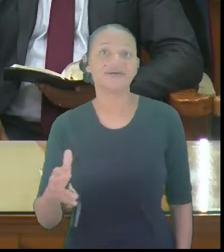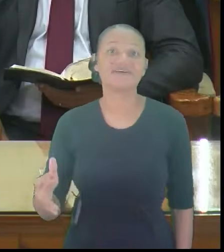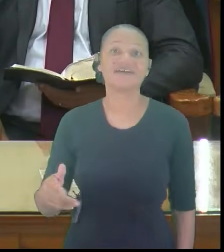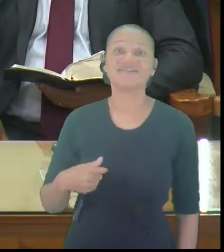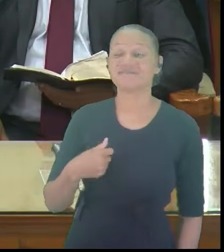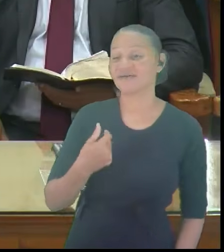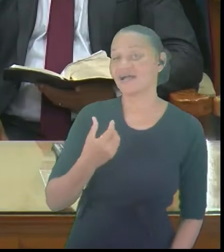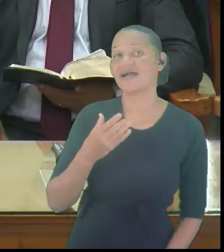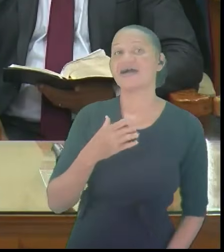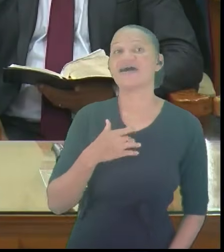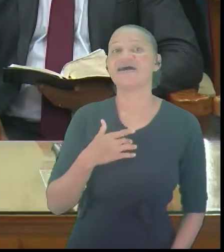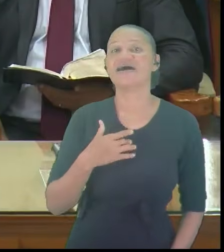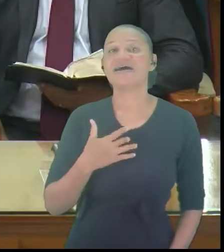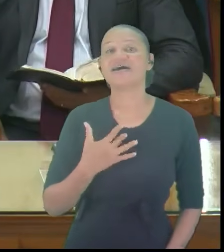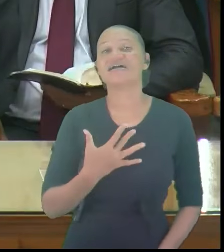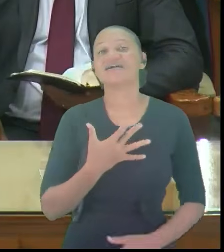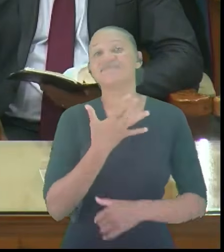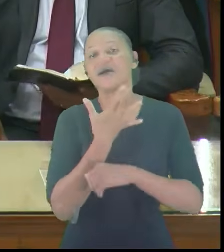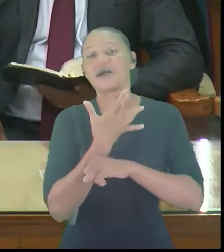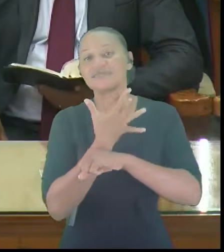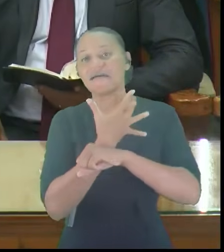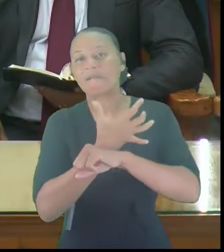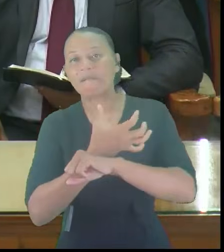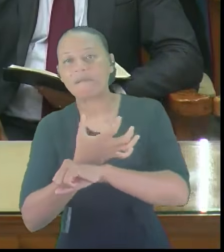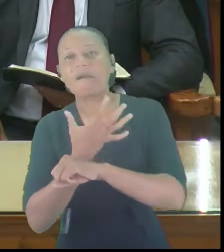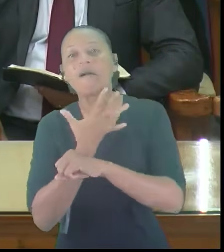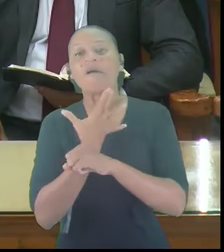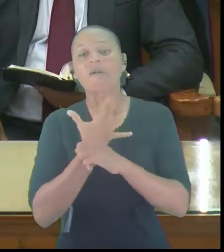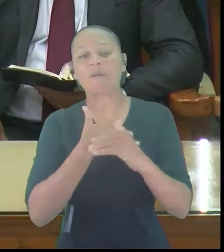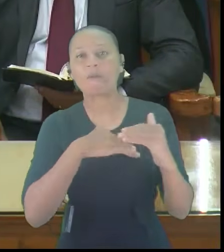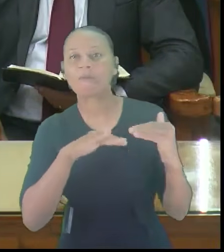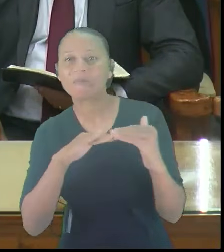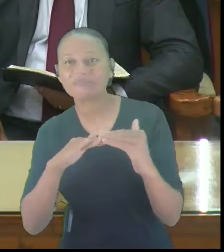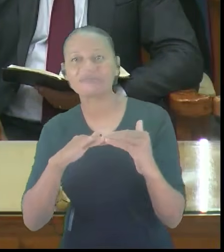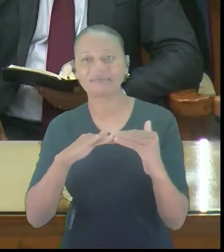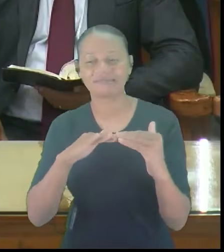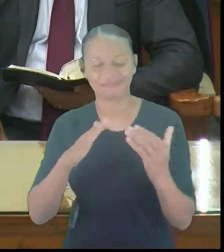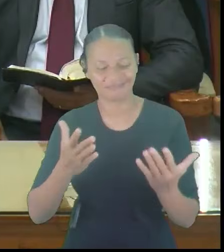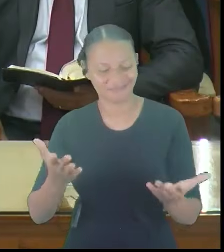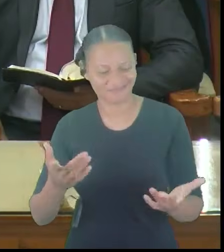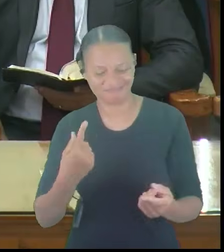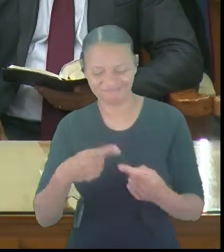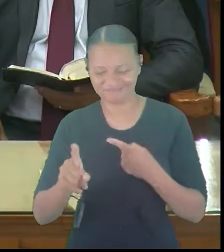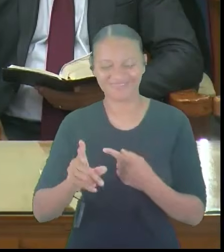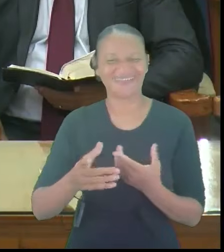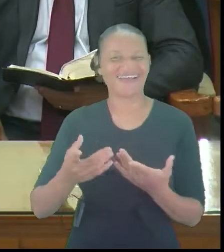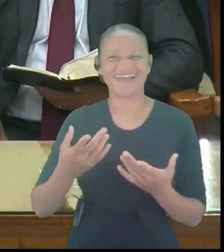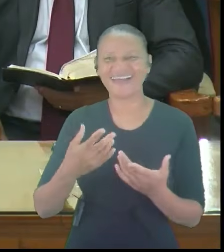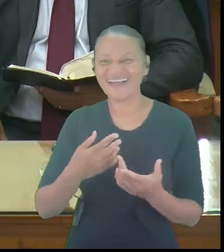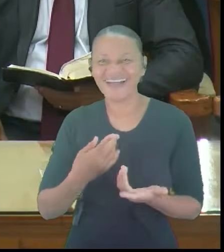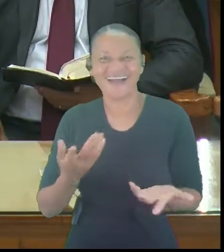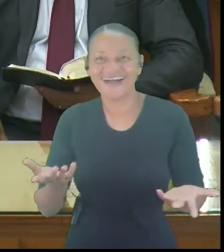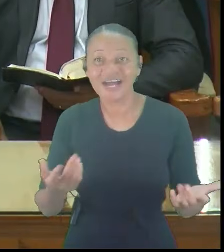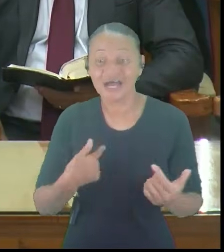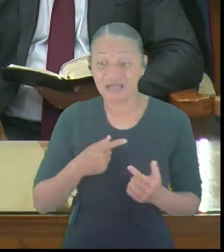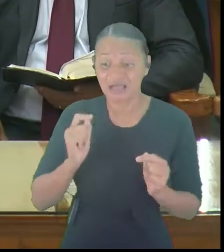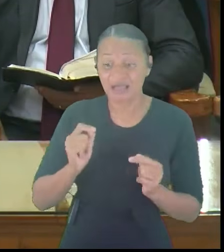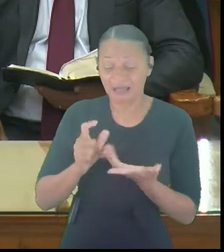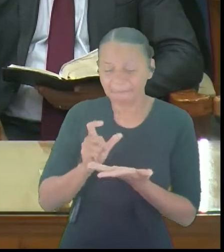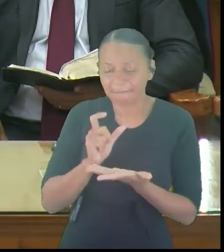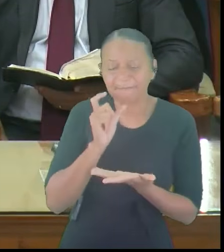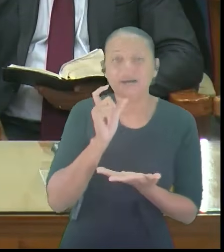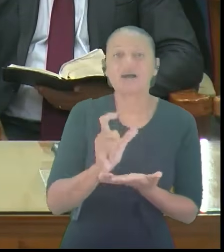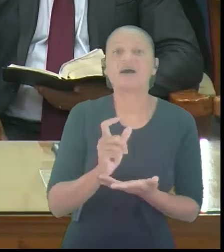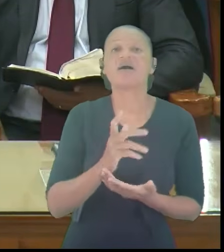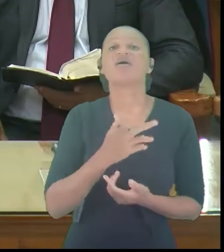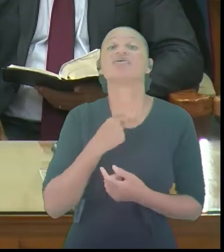concupiscência, ele disse pompiciência. A Bíblia fala da pompiciência da carne. A Bíblia fala da